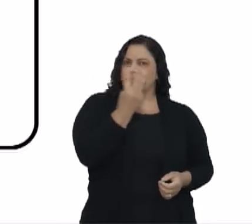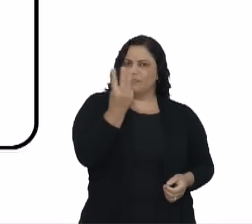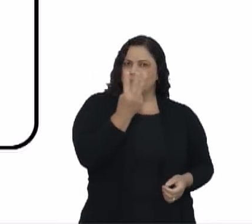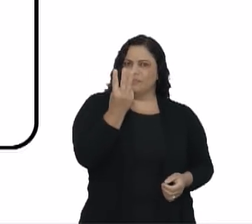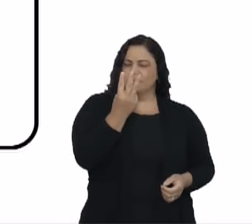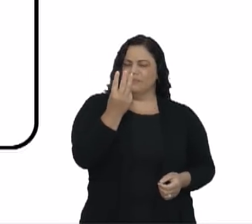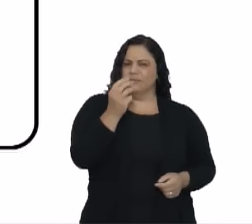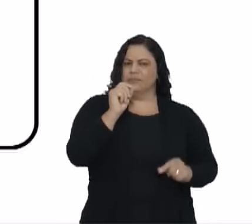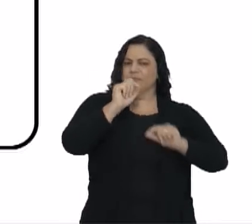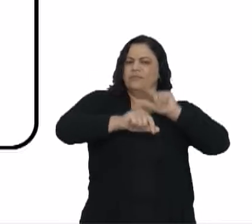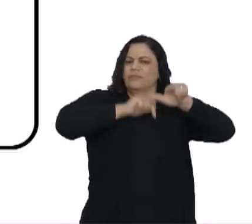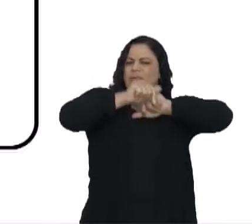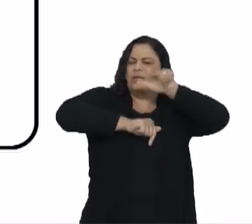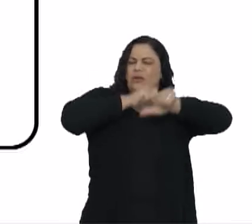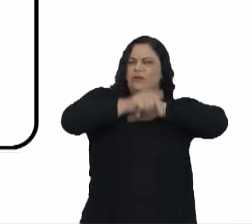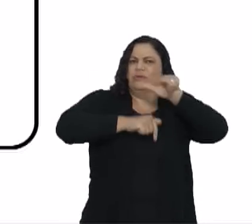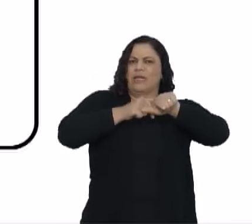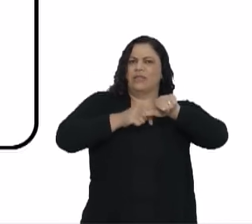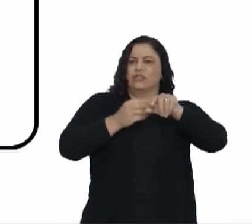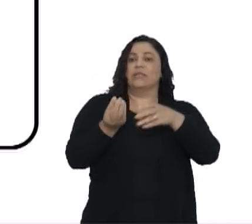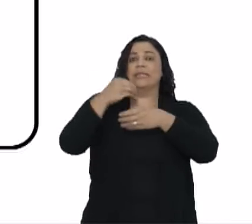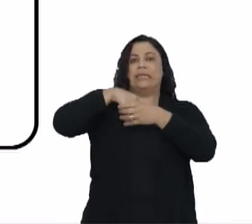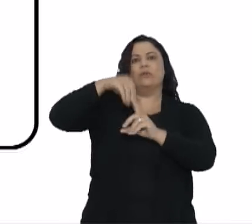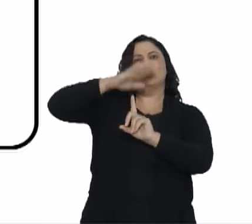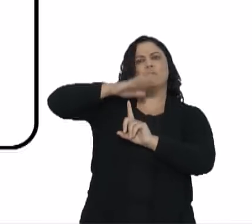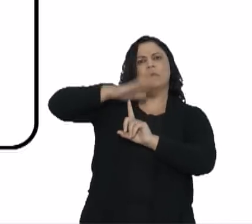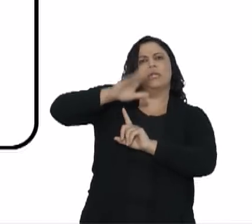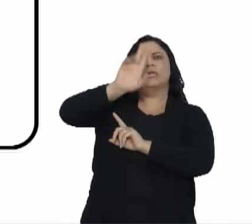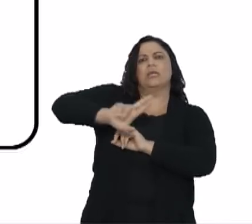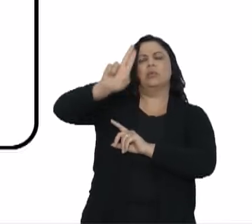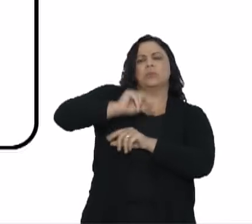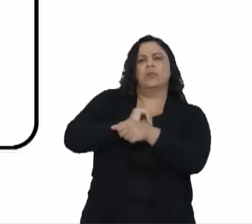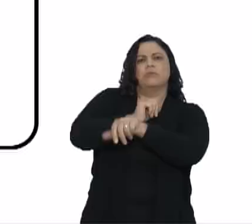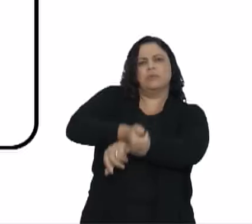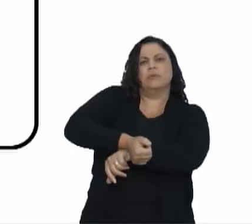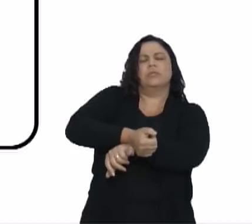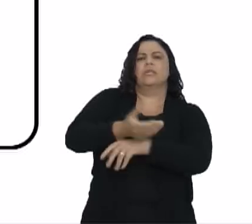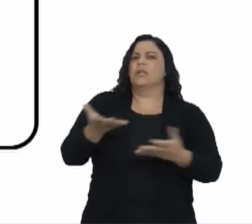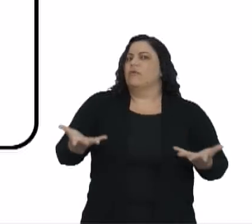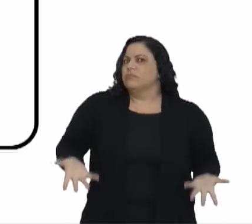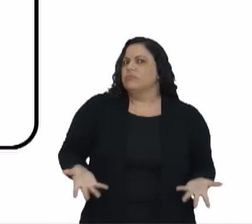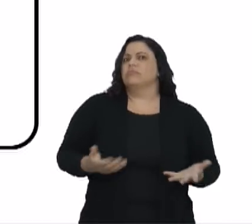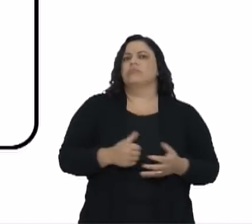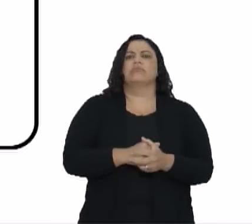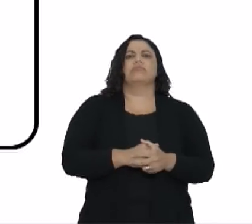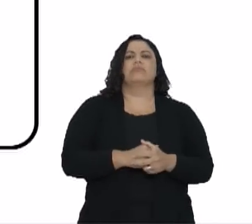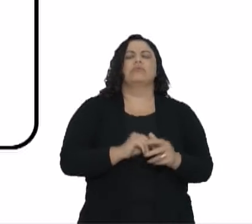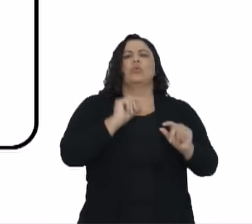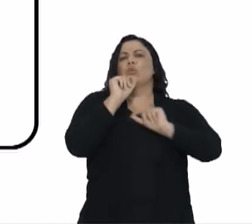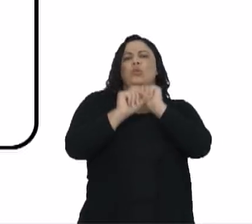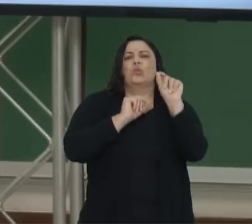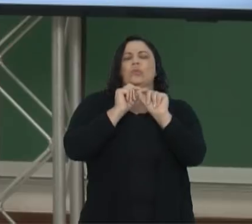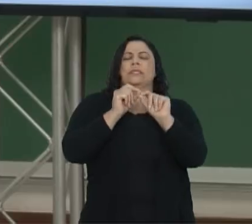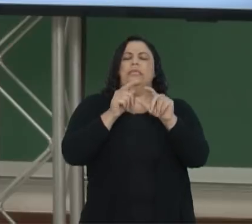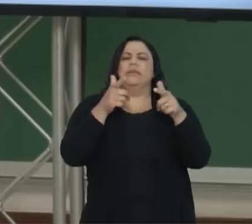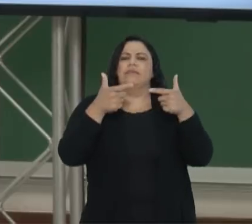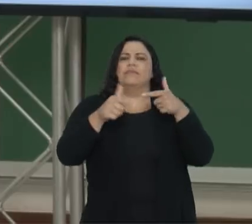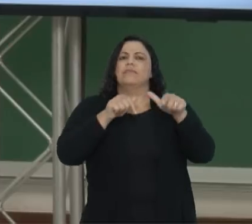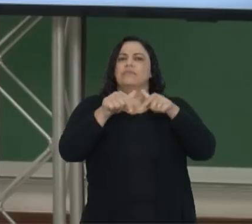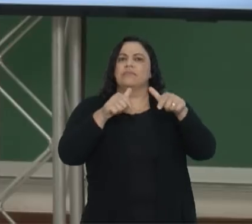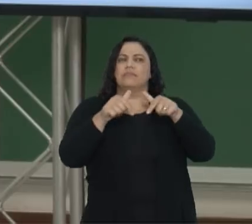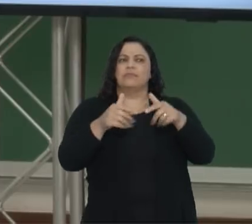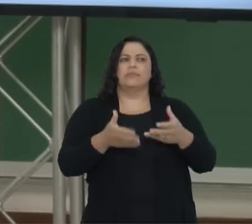mão de obra escrava no Paraná? E 4. Por que os quilombos eram importantes para os povos